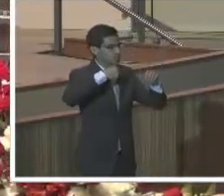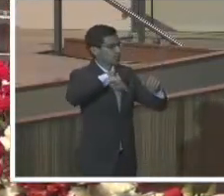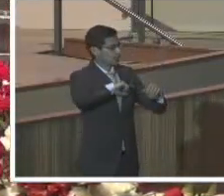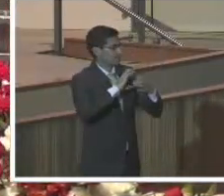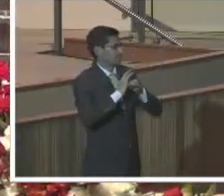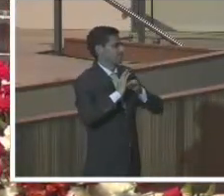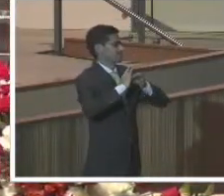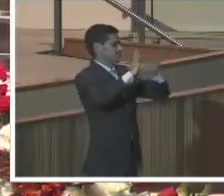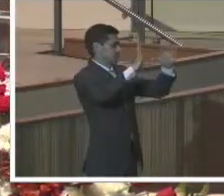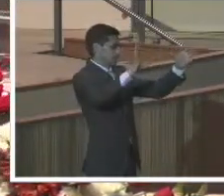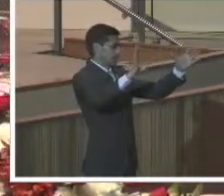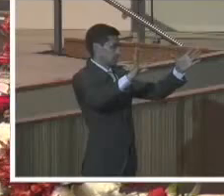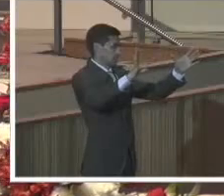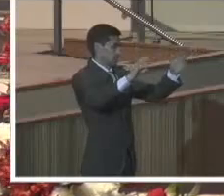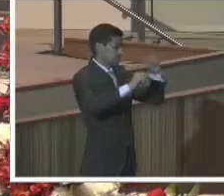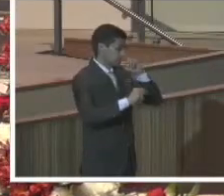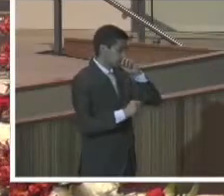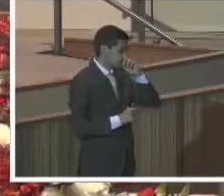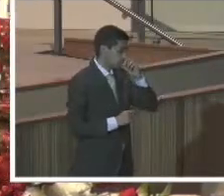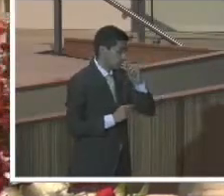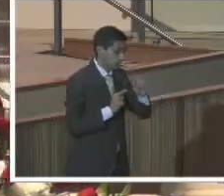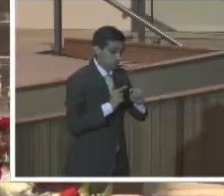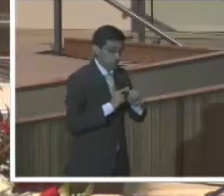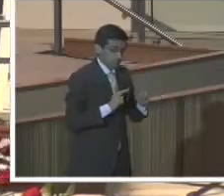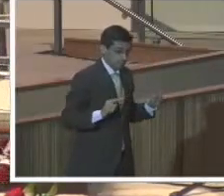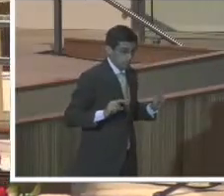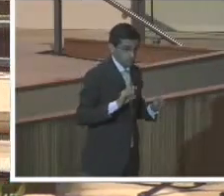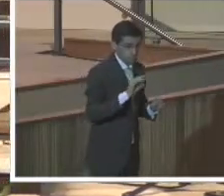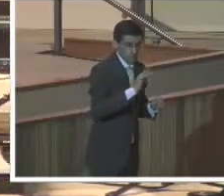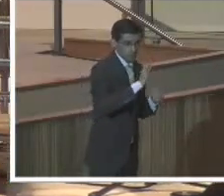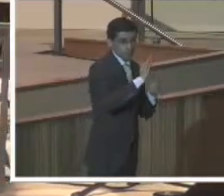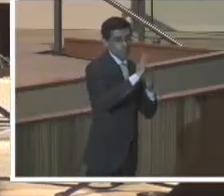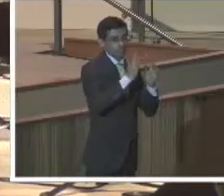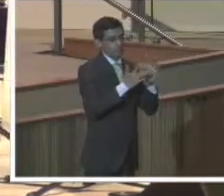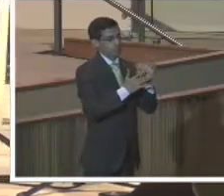Agora eu queria dizer para você que não é custoso só para Jesus,